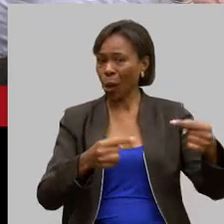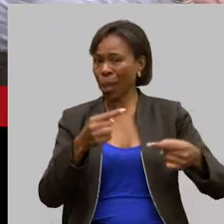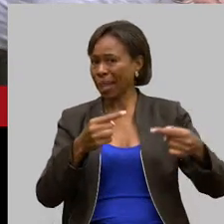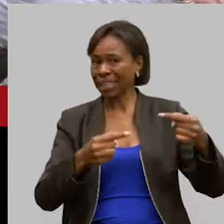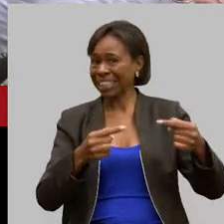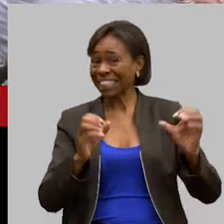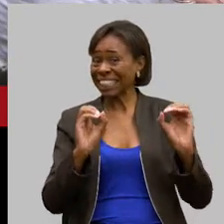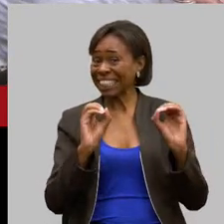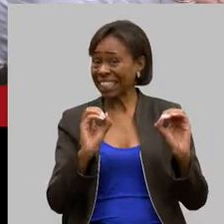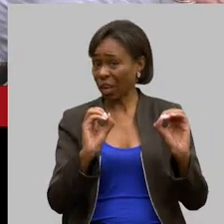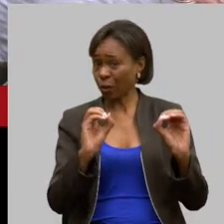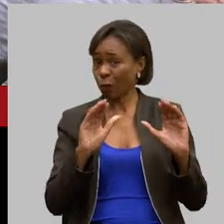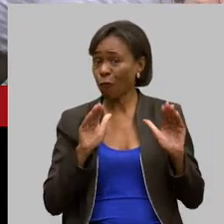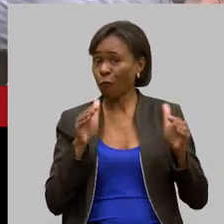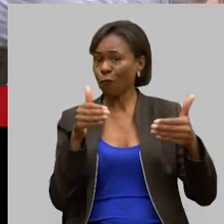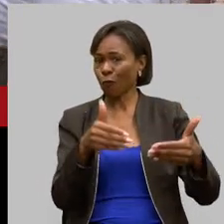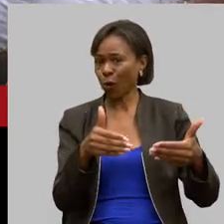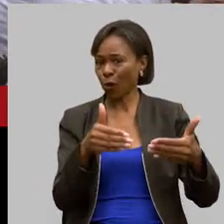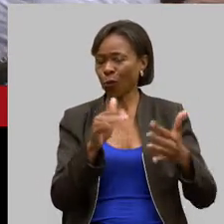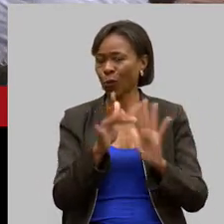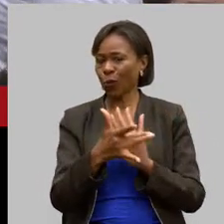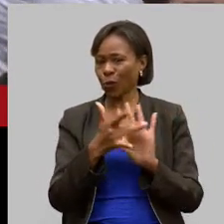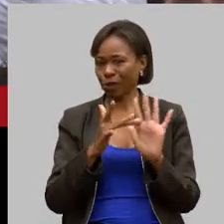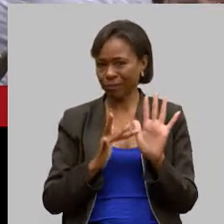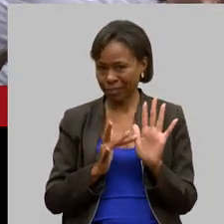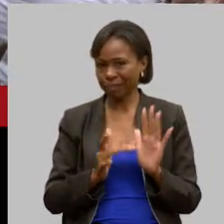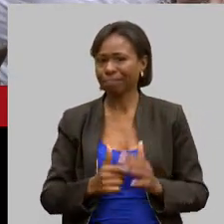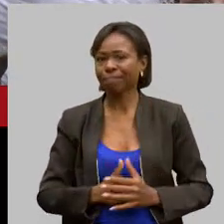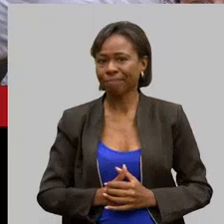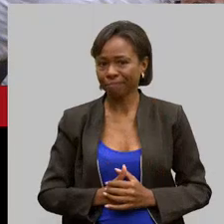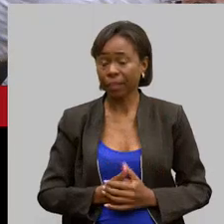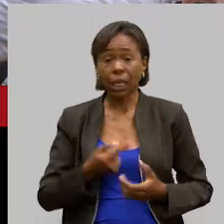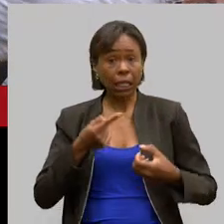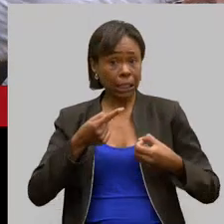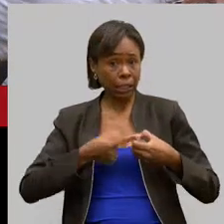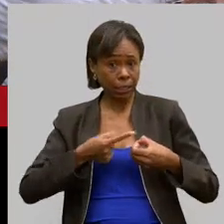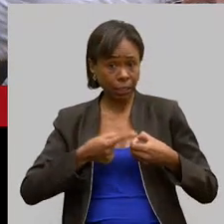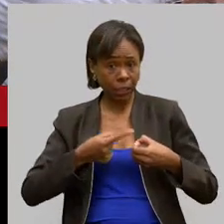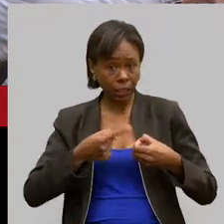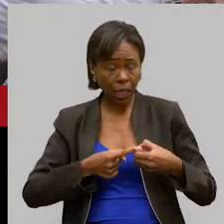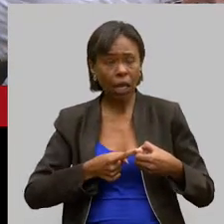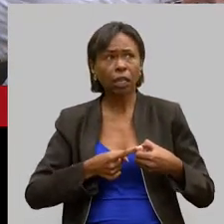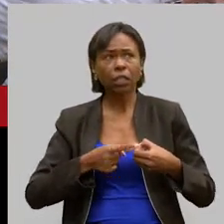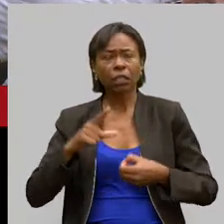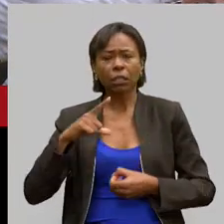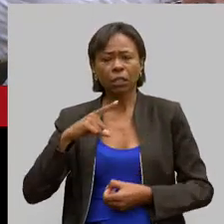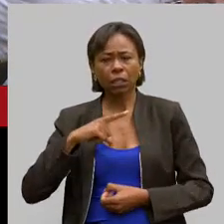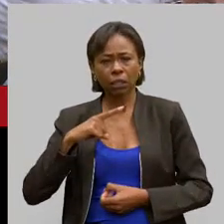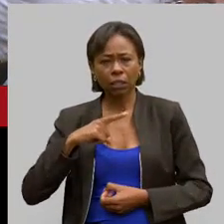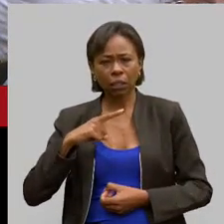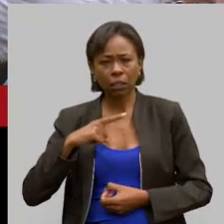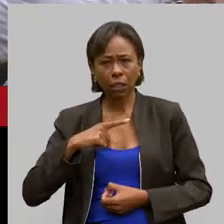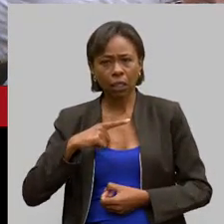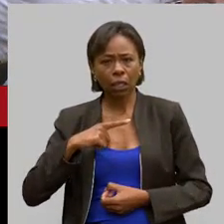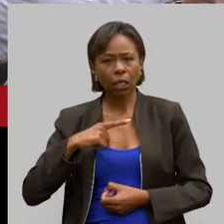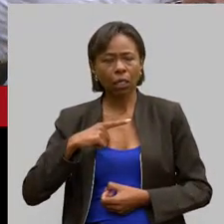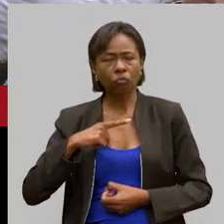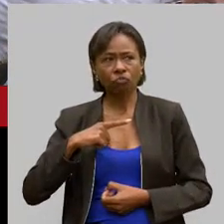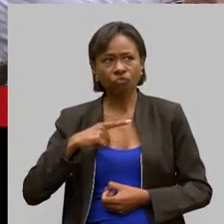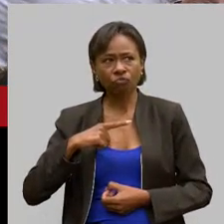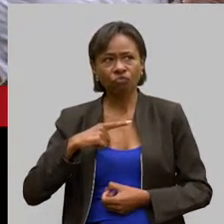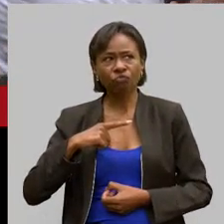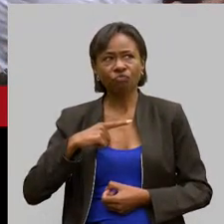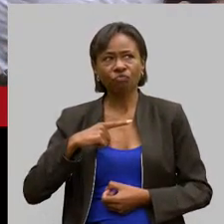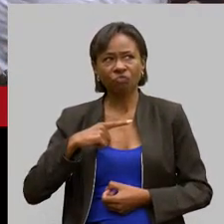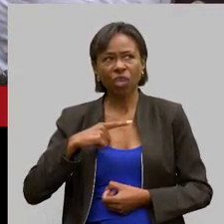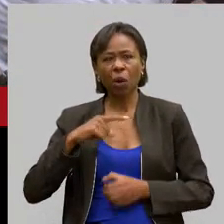nenhuma pessoa com deficiência né é uma cidade que que tem eh um porte e que